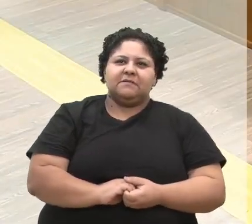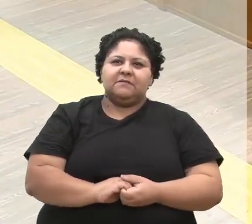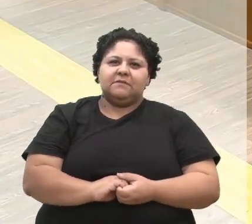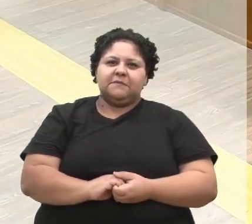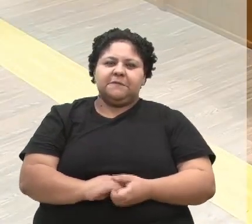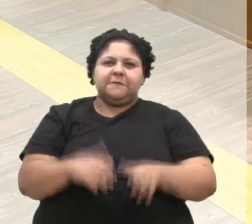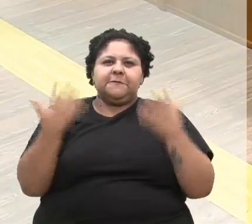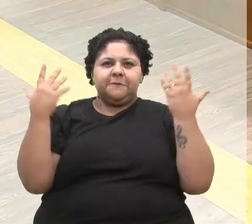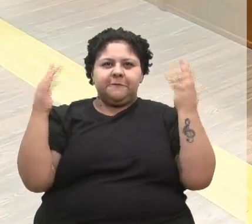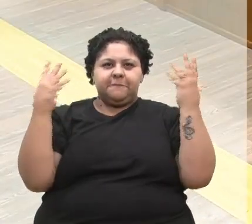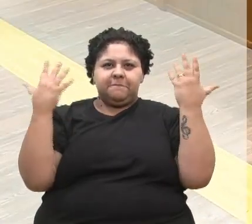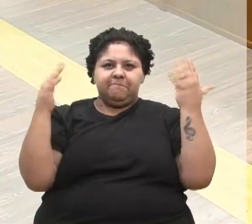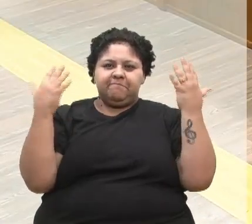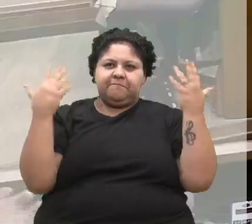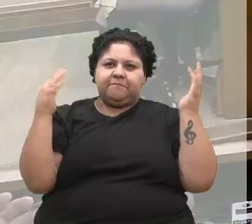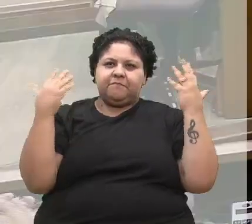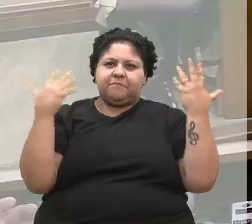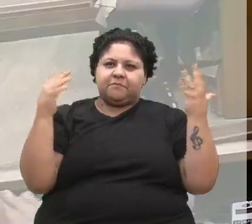faz. Senhoras,